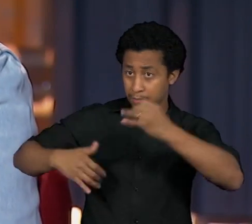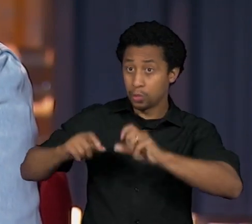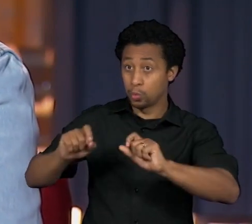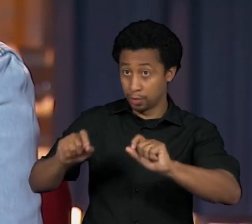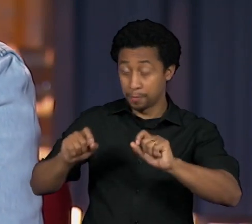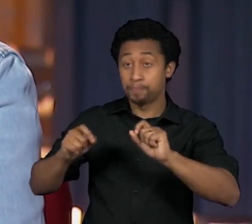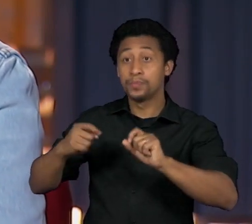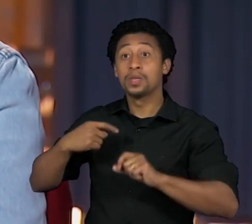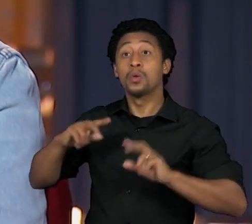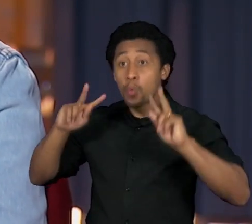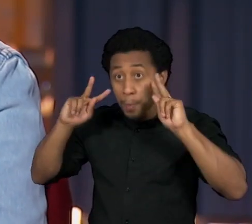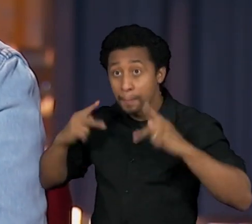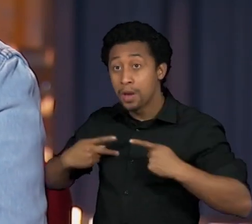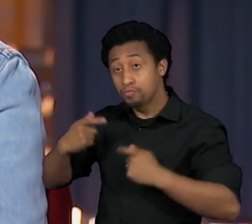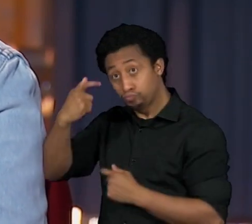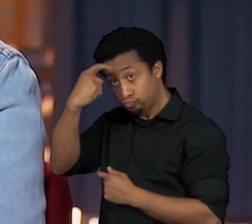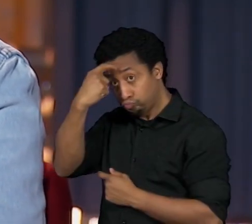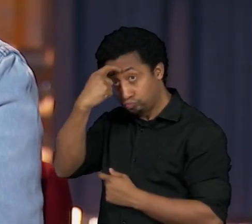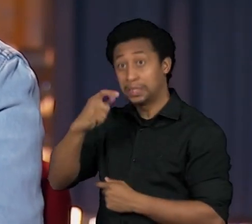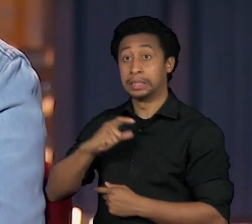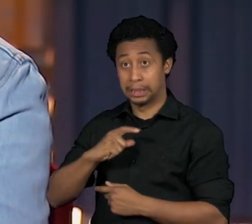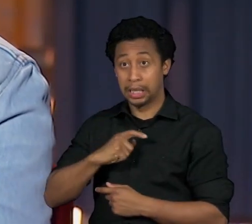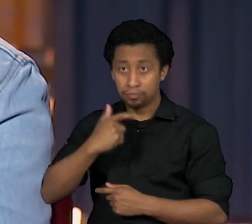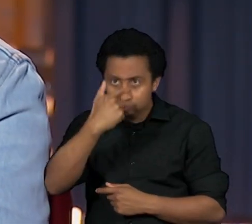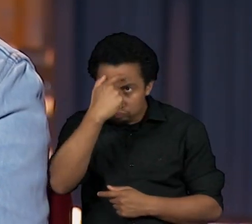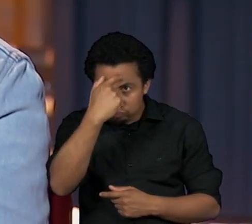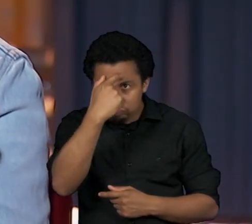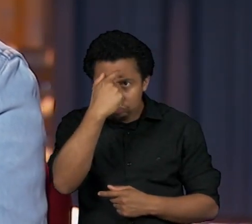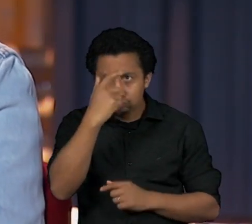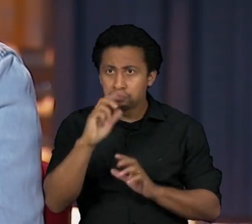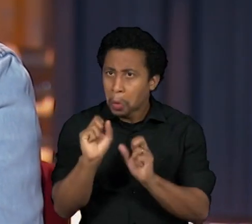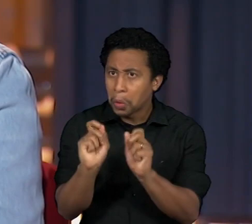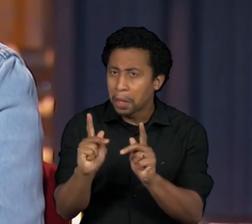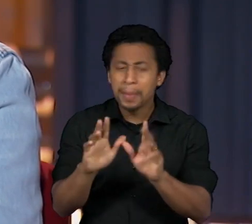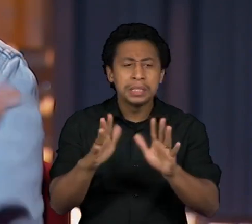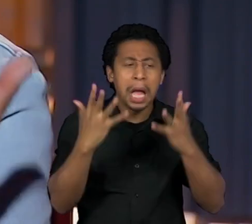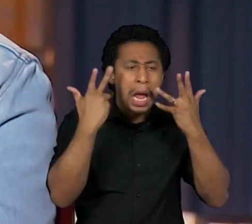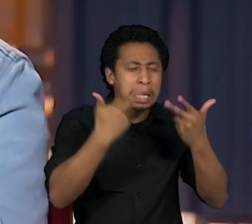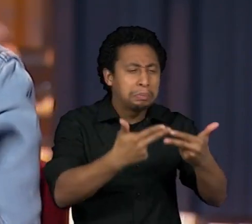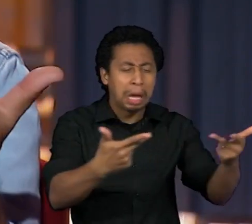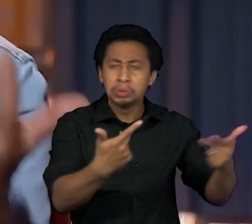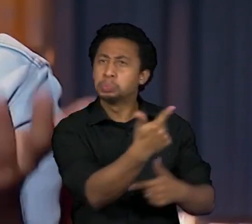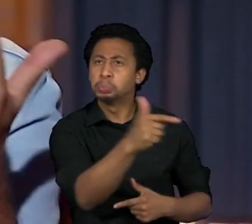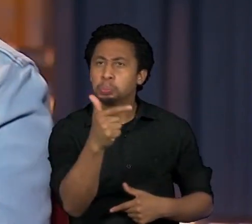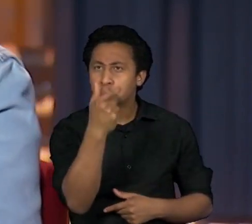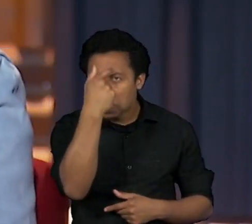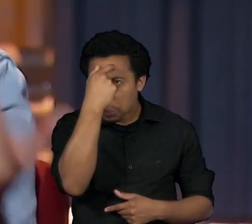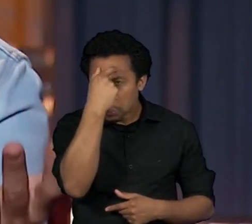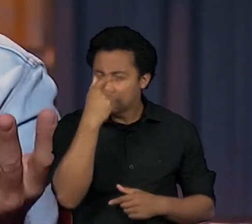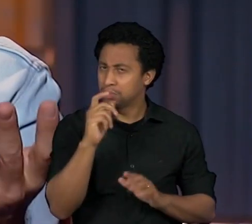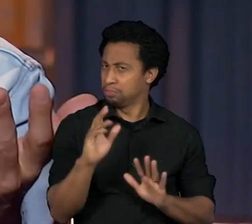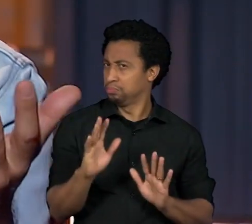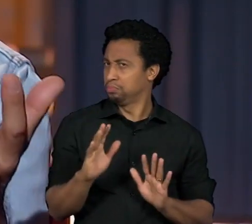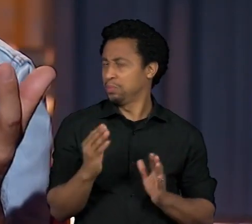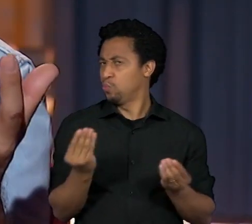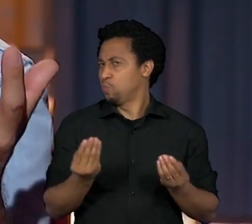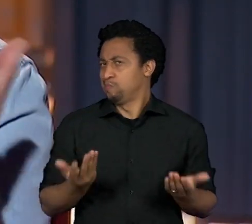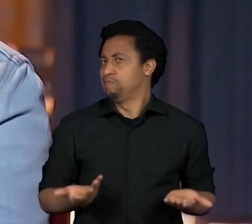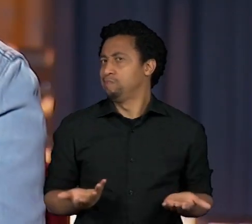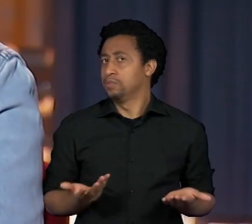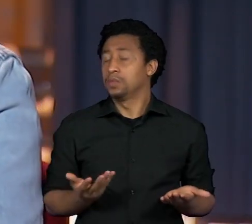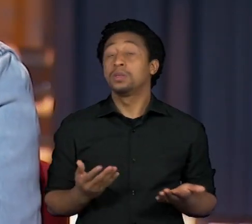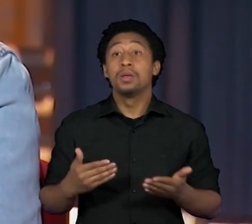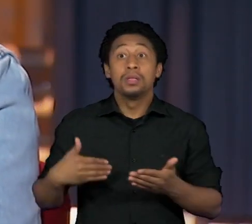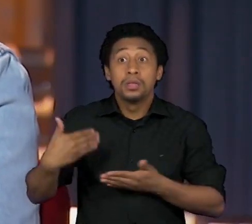consciência. E aí, com uma série de justificativas. Não, por exemplo, animais não têm símbolo, então como eles não simbolizam, eles não têm consciência.